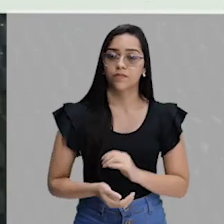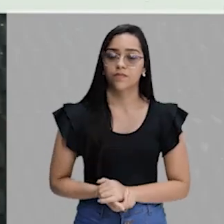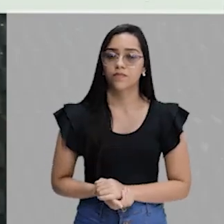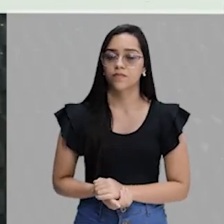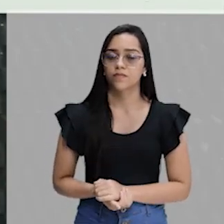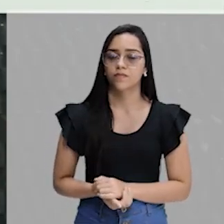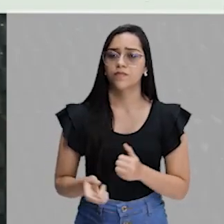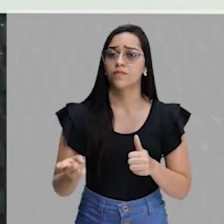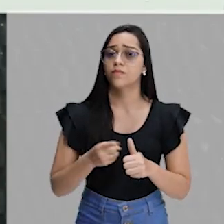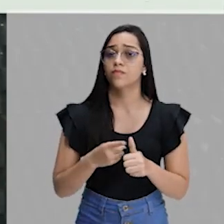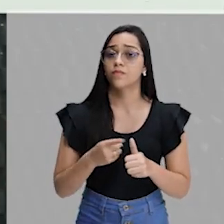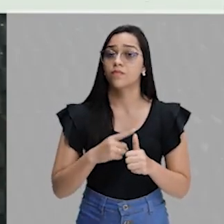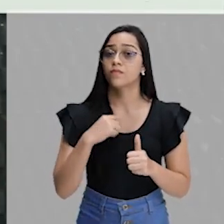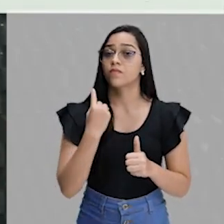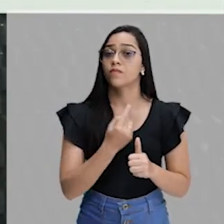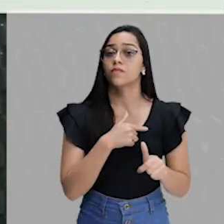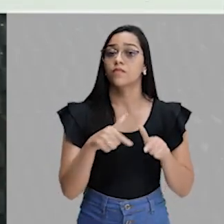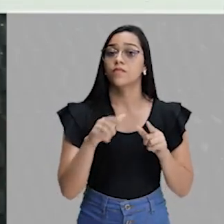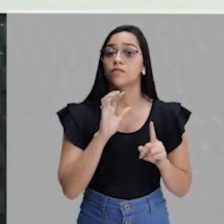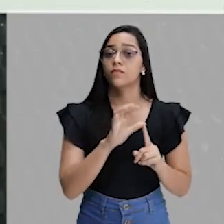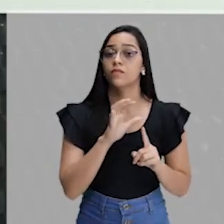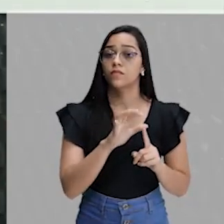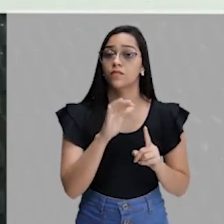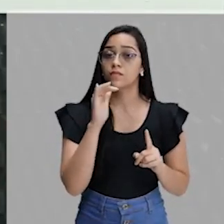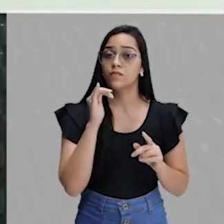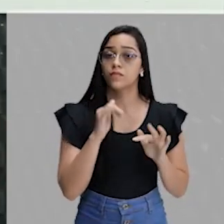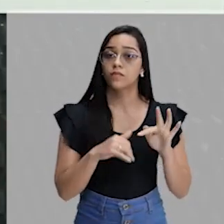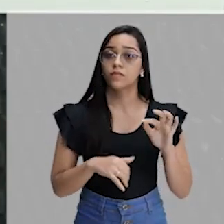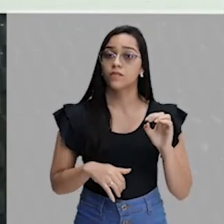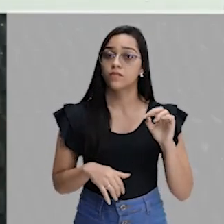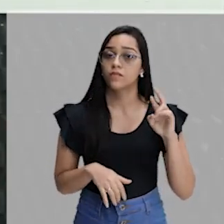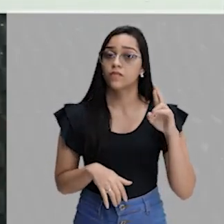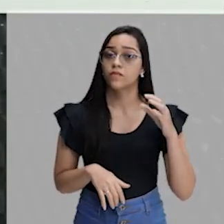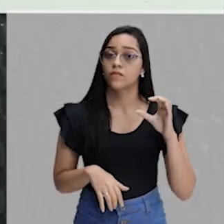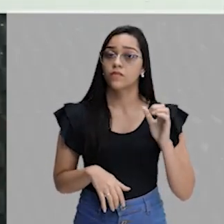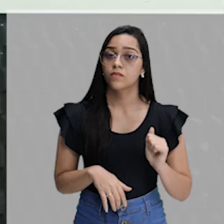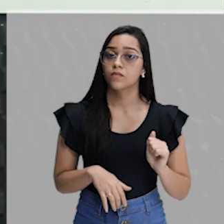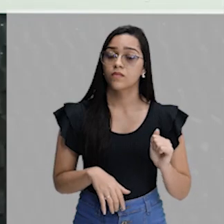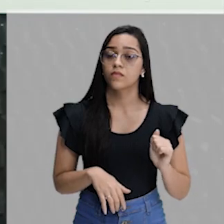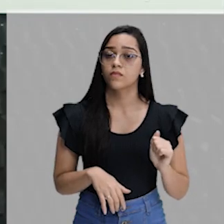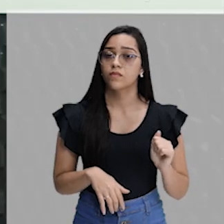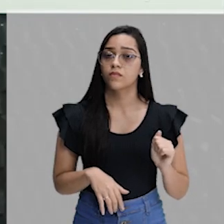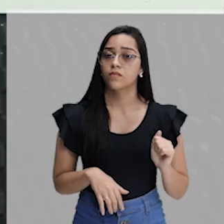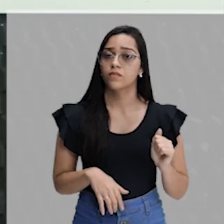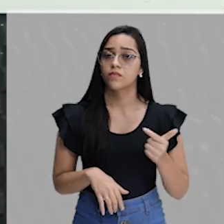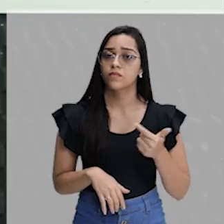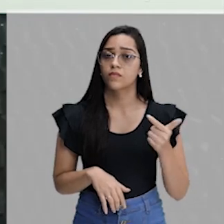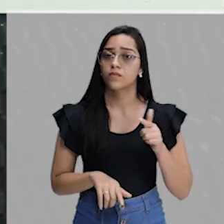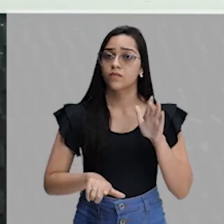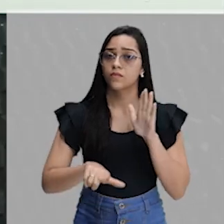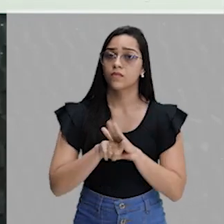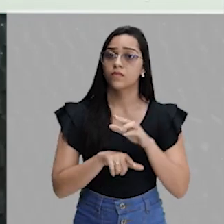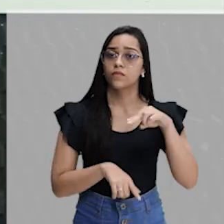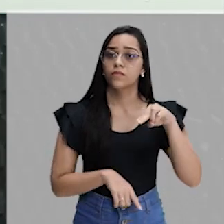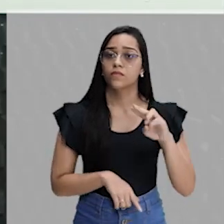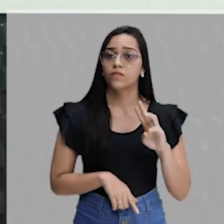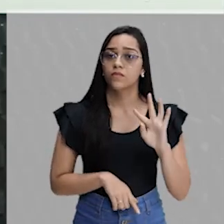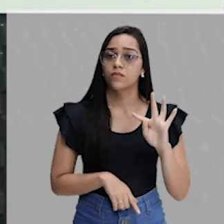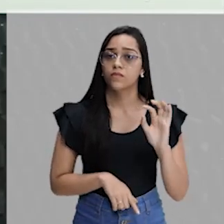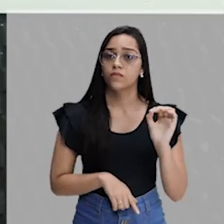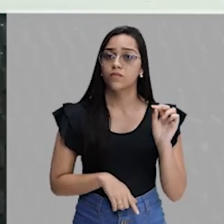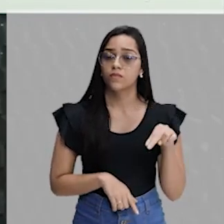Primeira coisa, nós temos a atuação de uma força. Se nós temos a atuação de uma força, pela segunda lei de Newton, não é